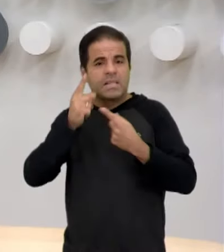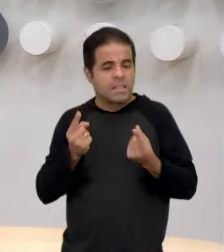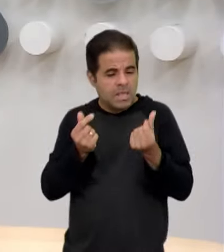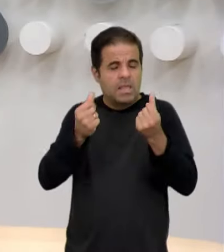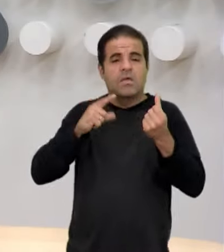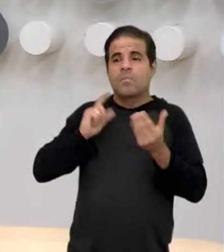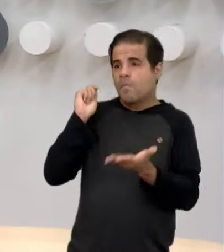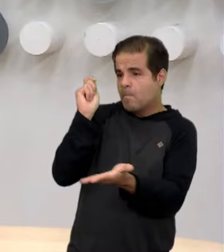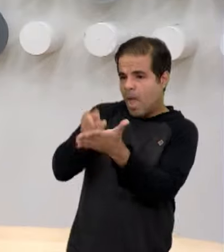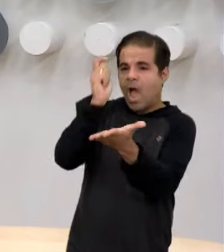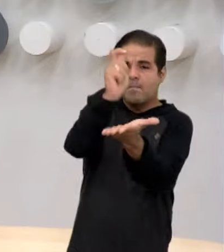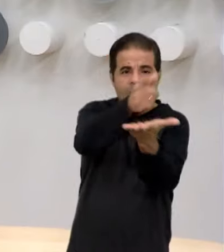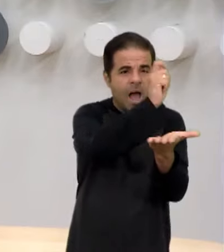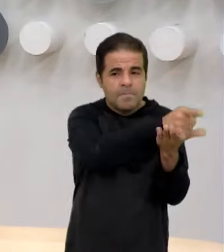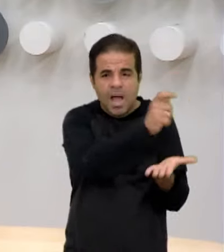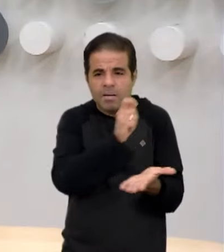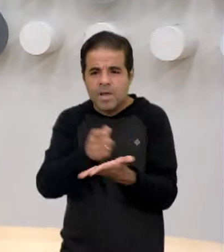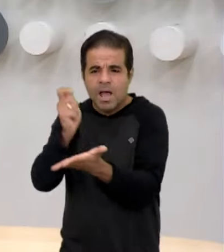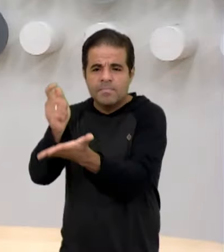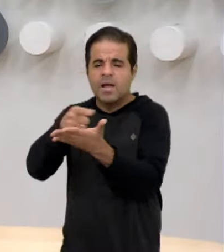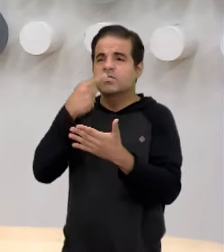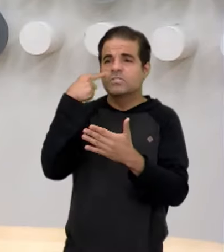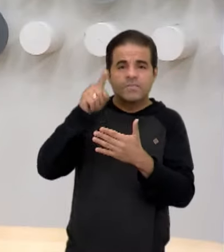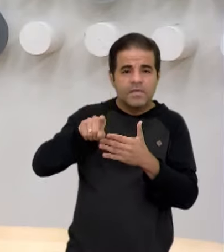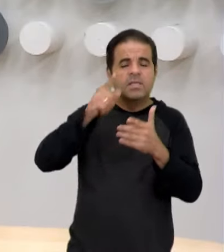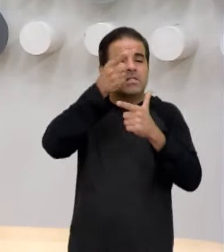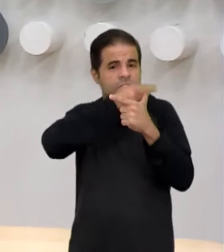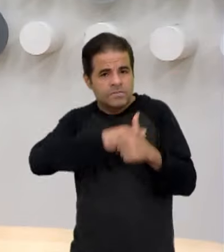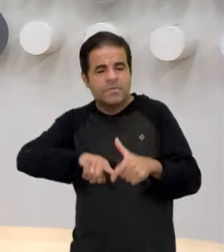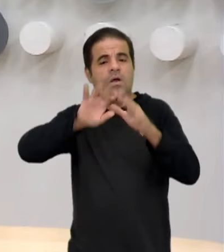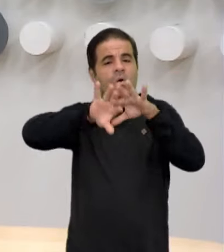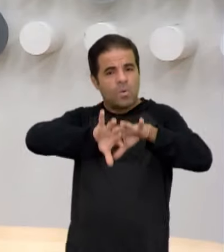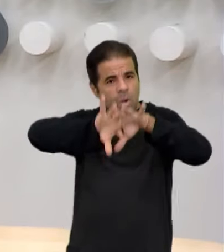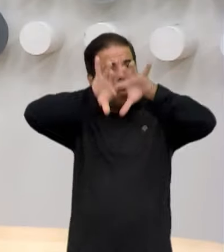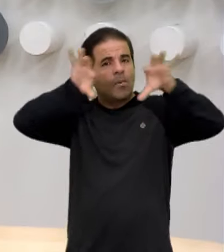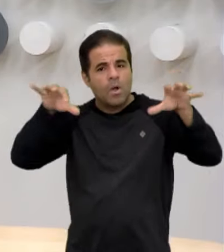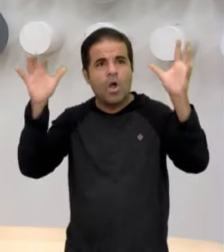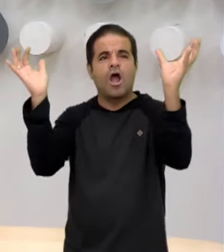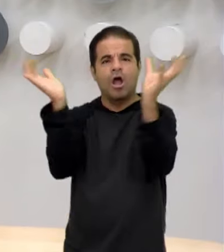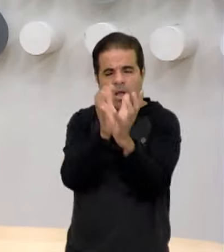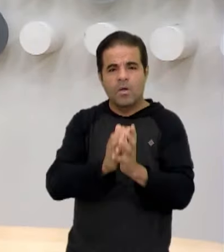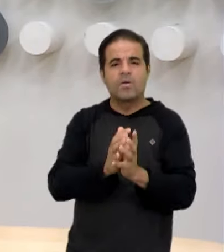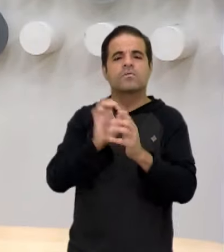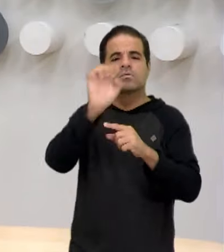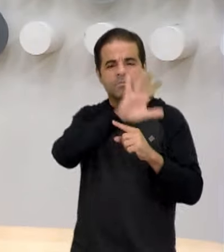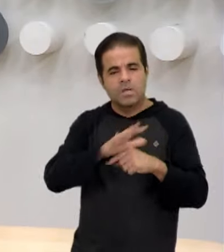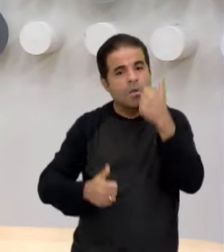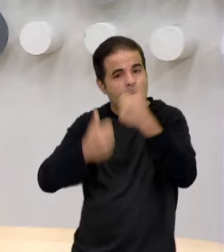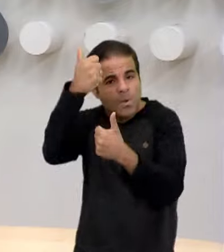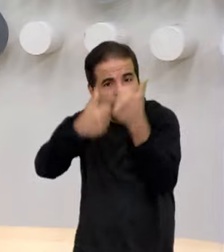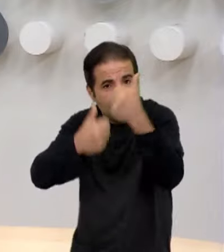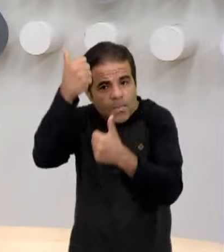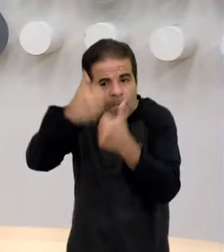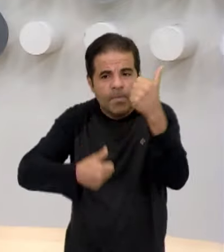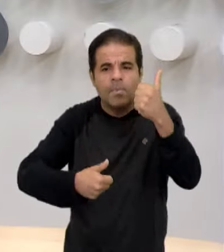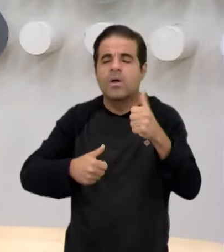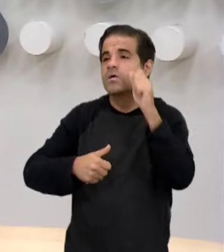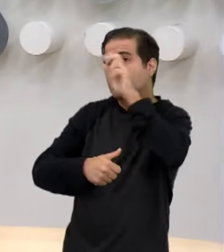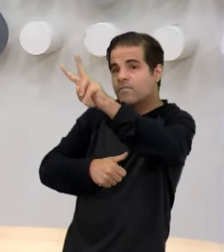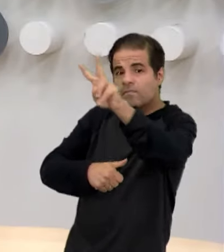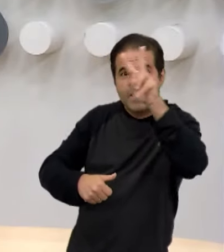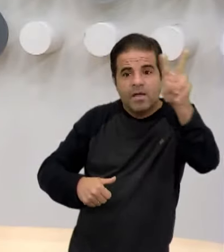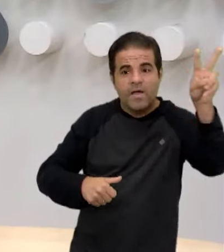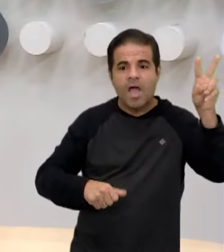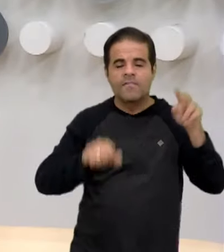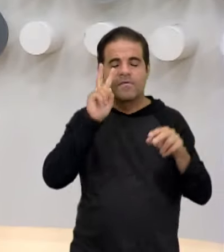pagam. A gente sempre vê essa divisão de classes sociais no estádio de futebol e a gente também via na arena